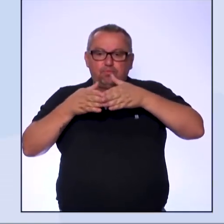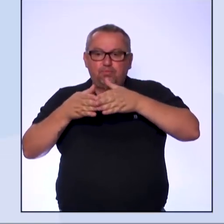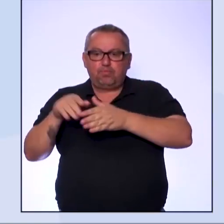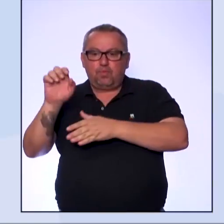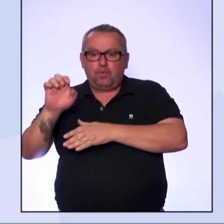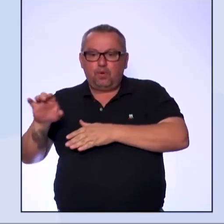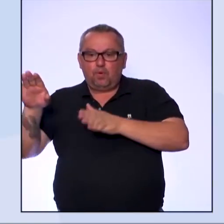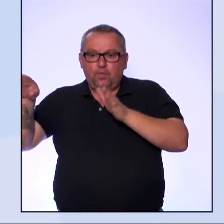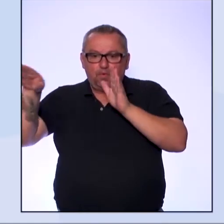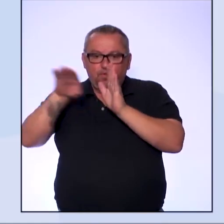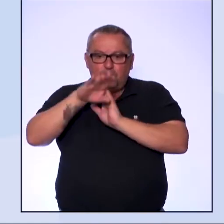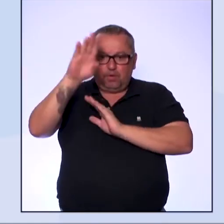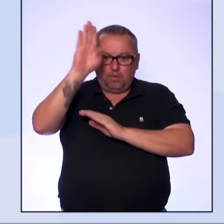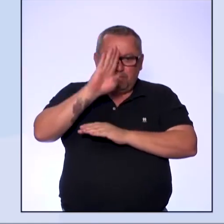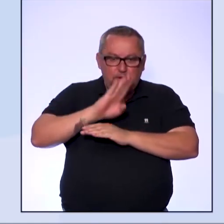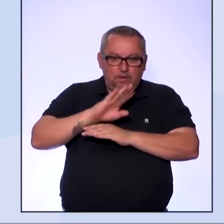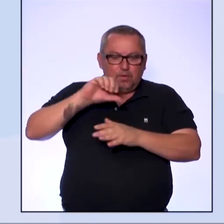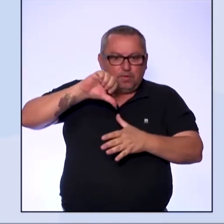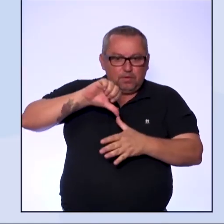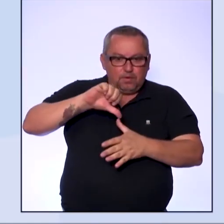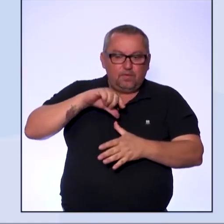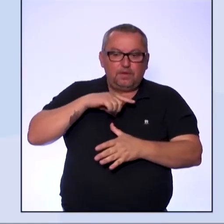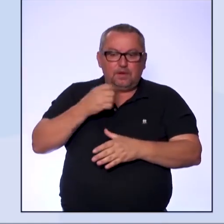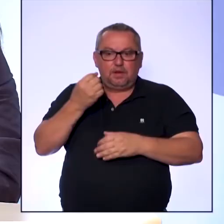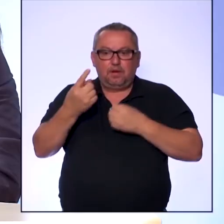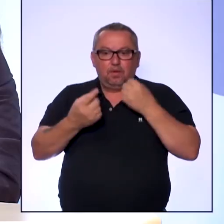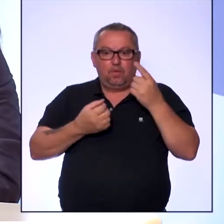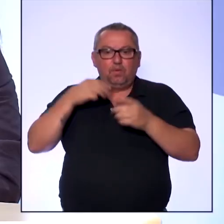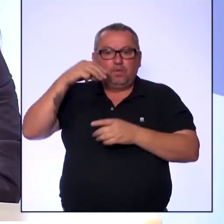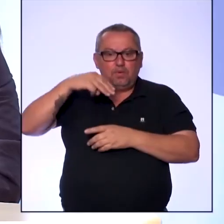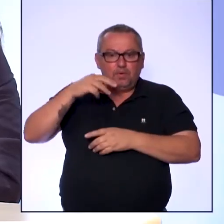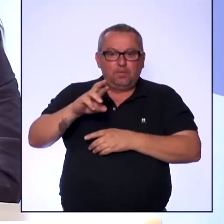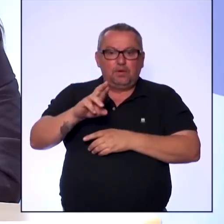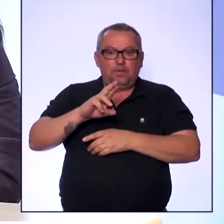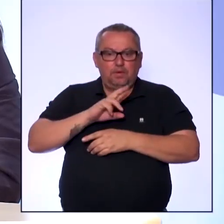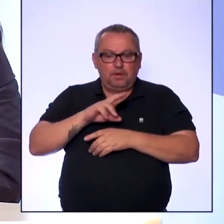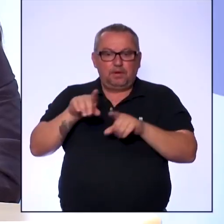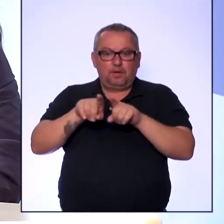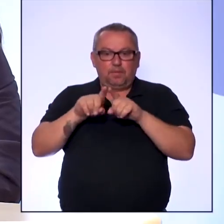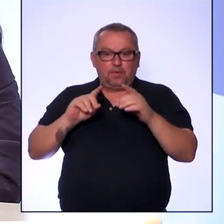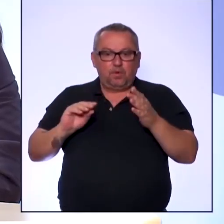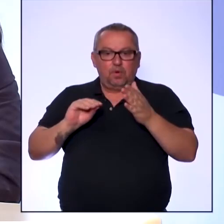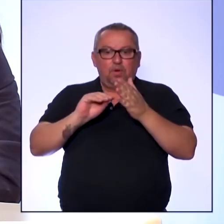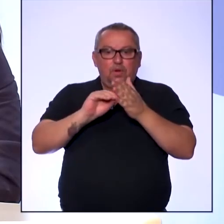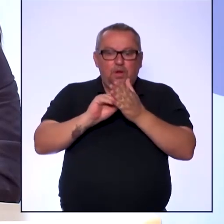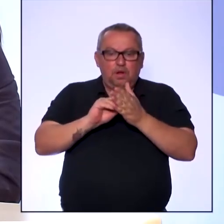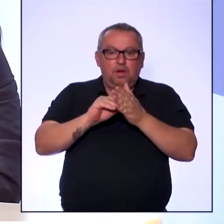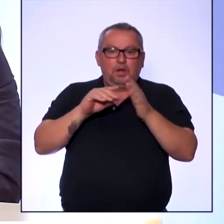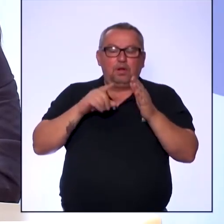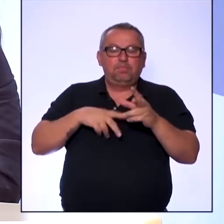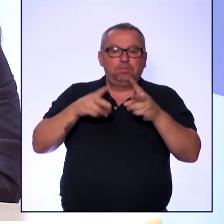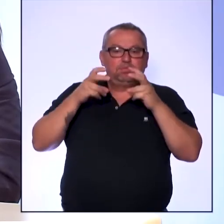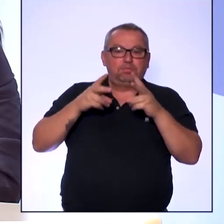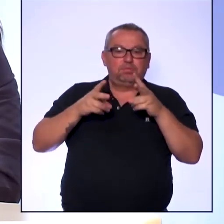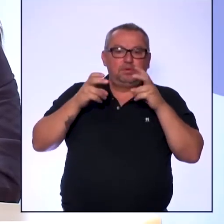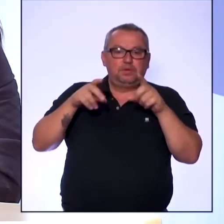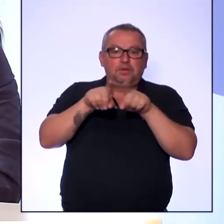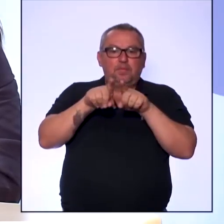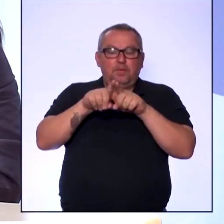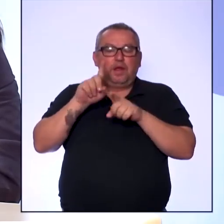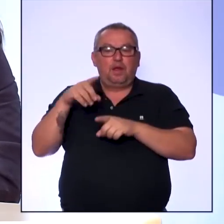europeus? Então, vocês têm aí alguns minutinhos, né, para responderem, para colocarem aí as suas percepções do assunto.